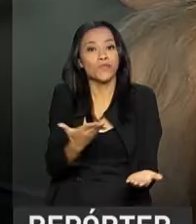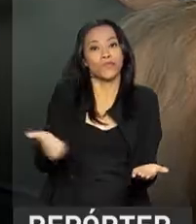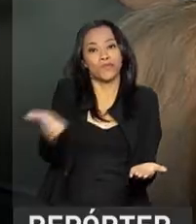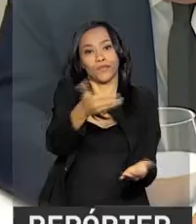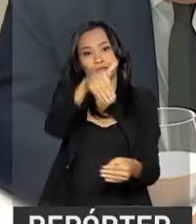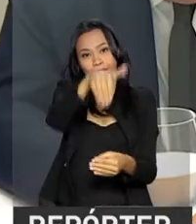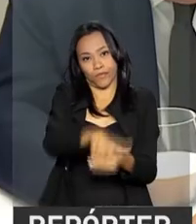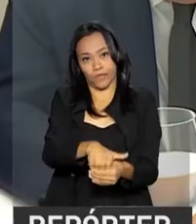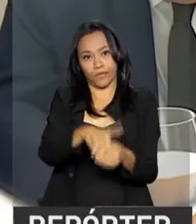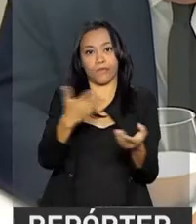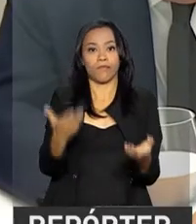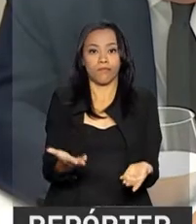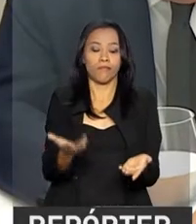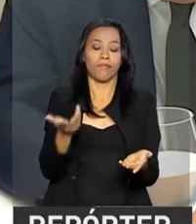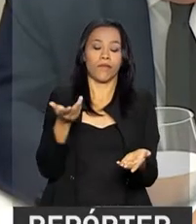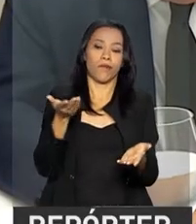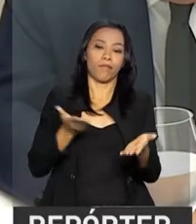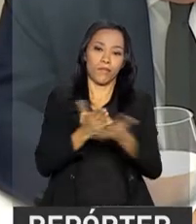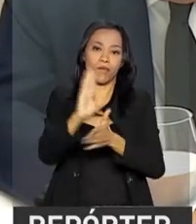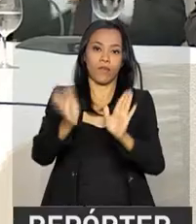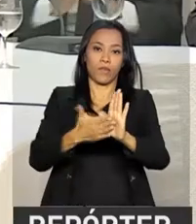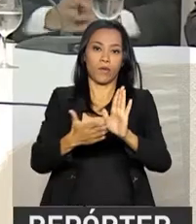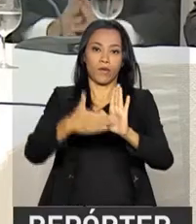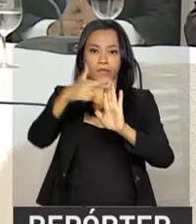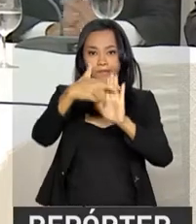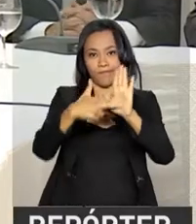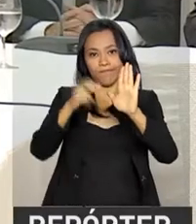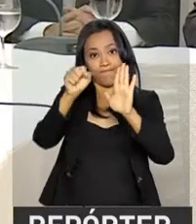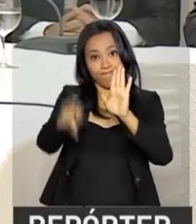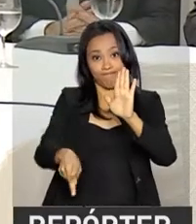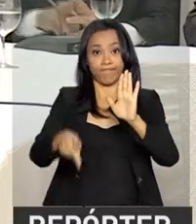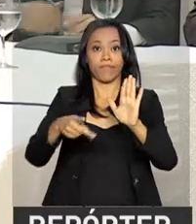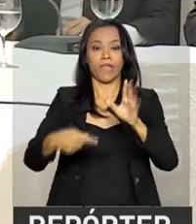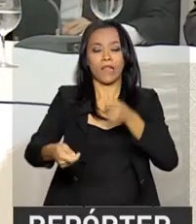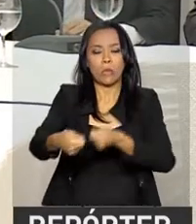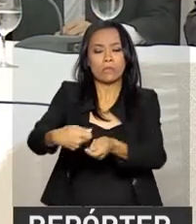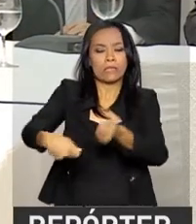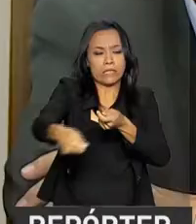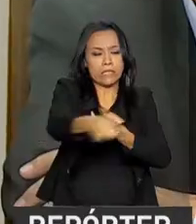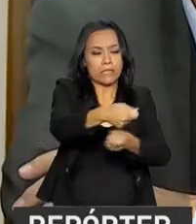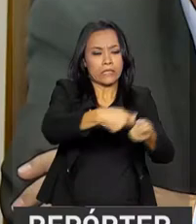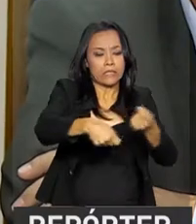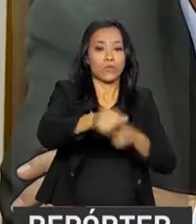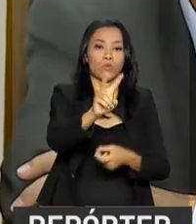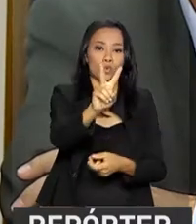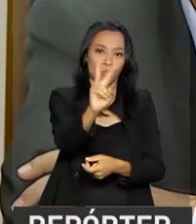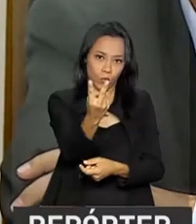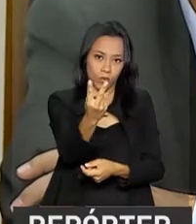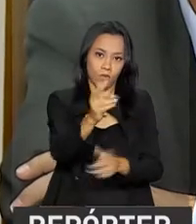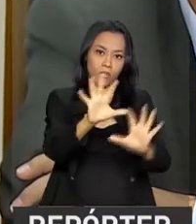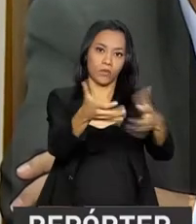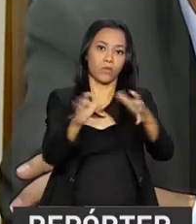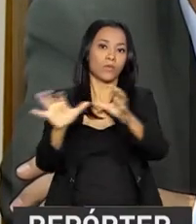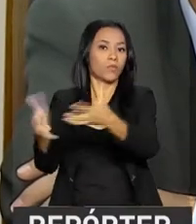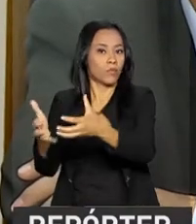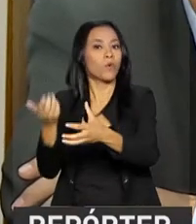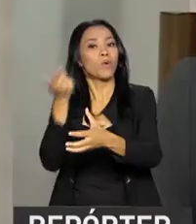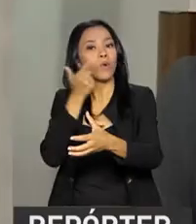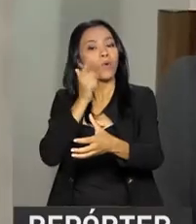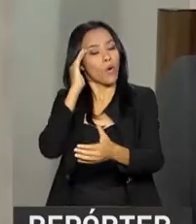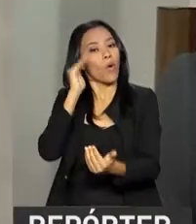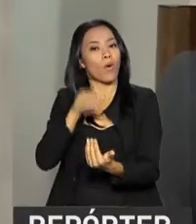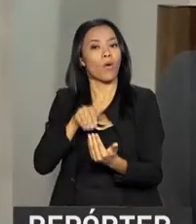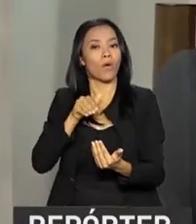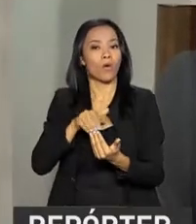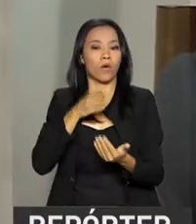as foi após intensas negociações dois partidos fecharam questão aprovação